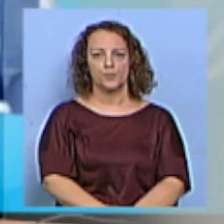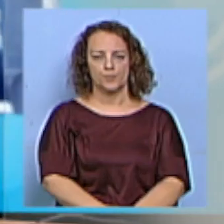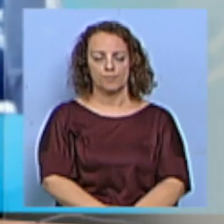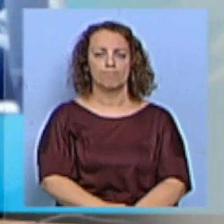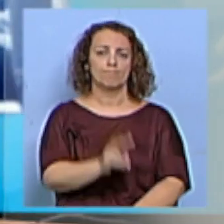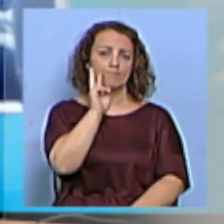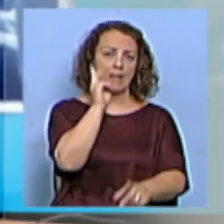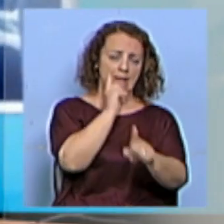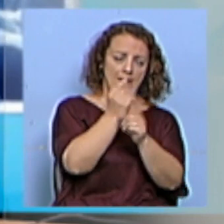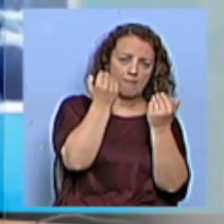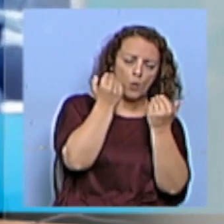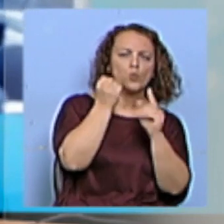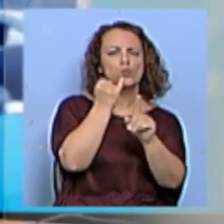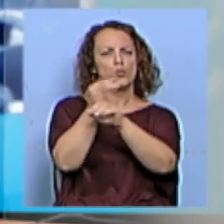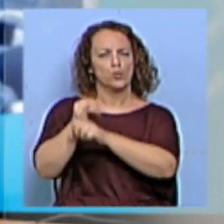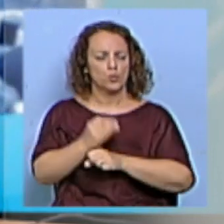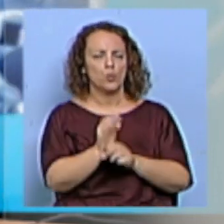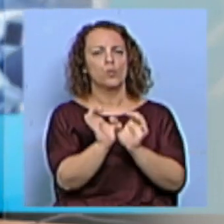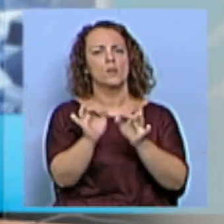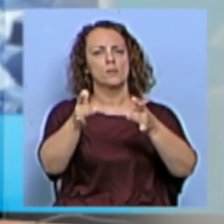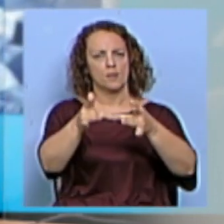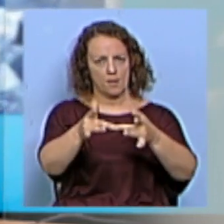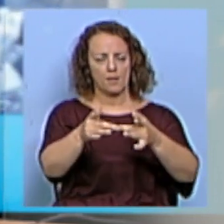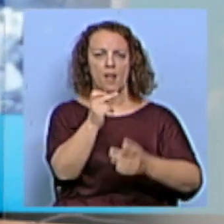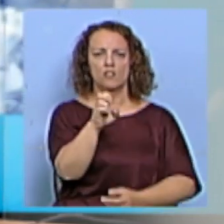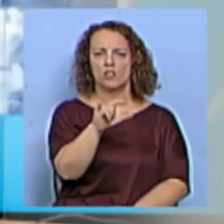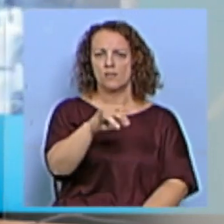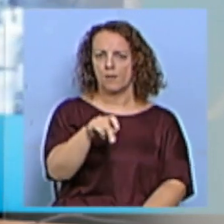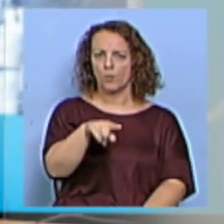Acompanhe estas e outras notícias no portal da Agência Eclésia, em